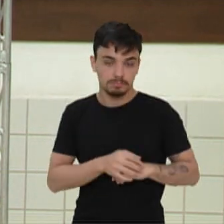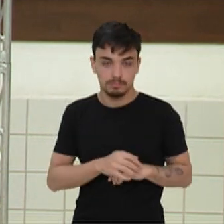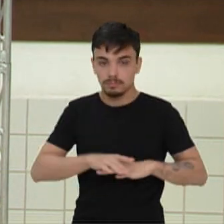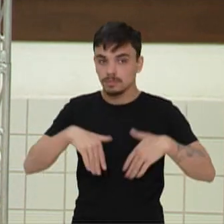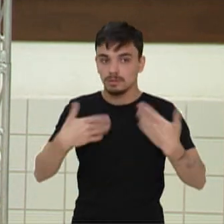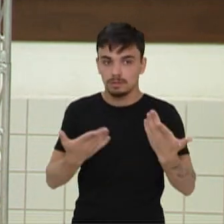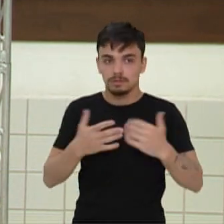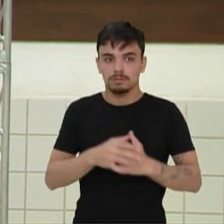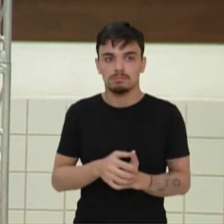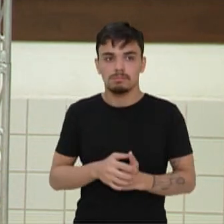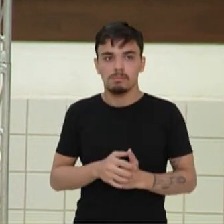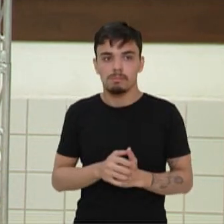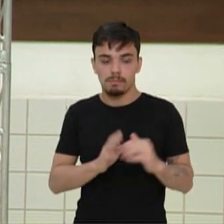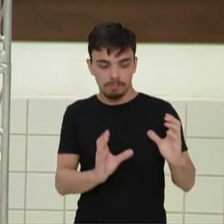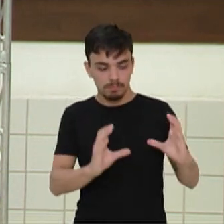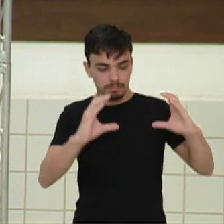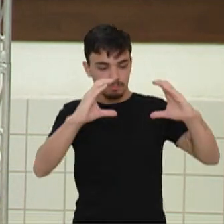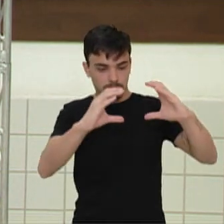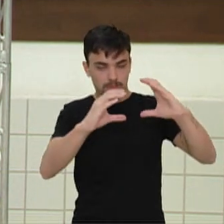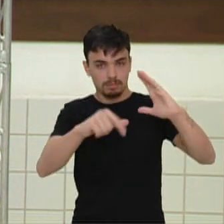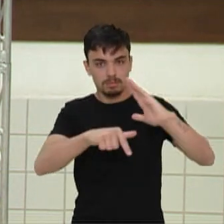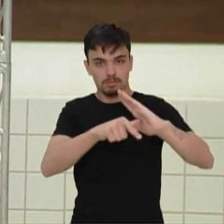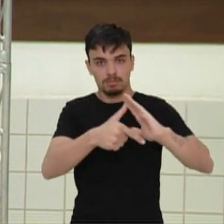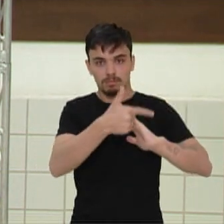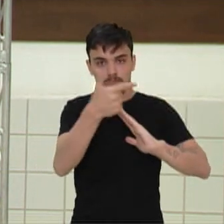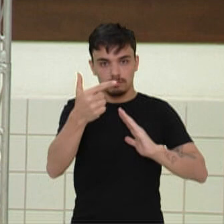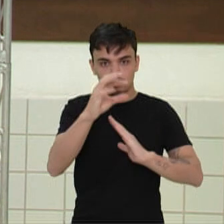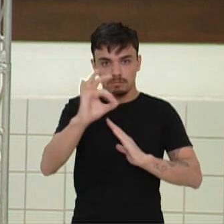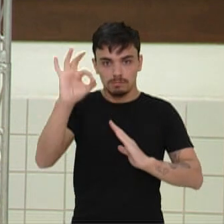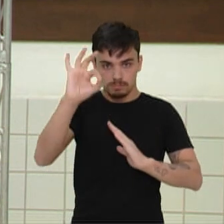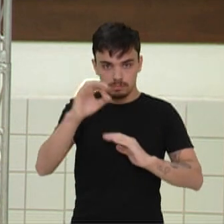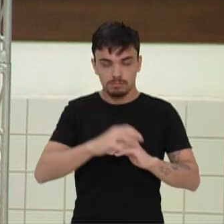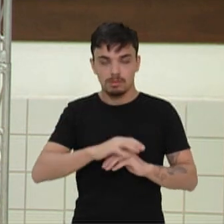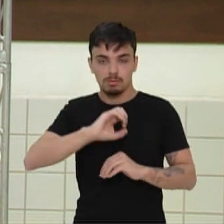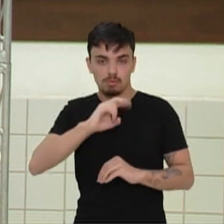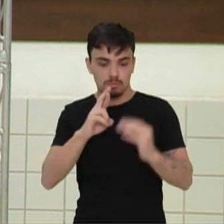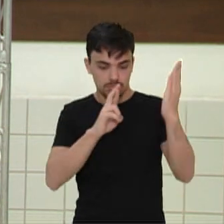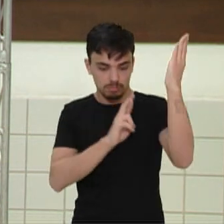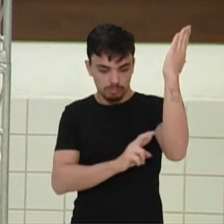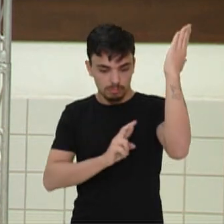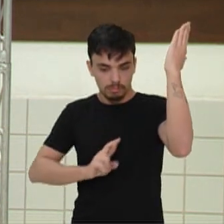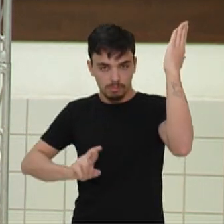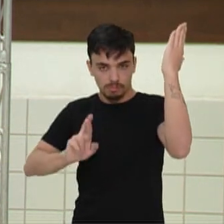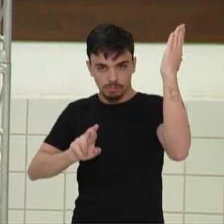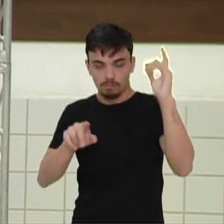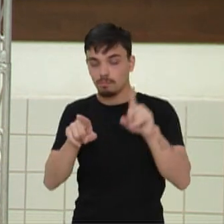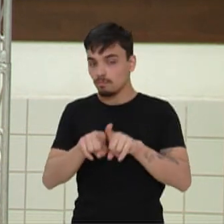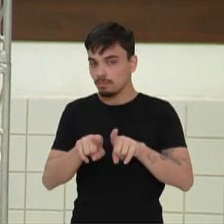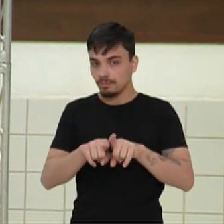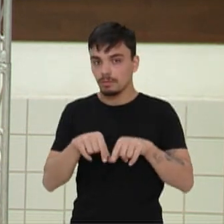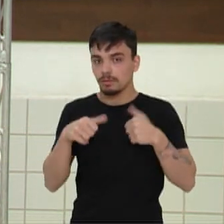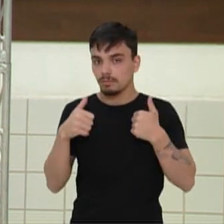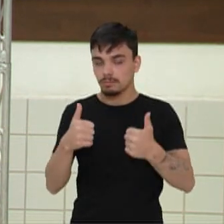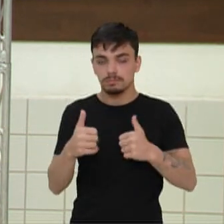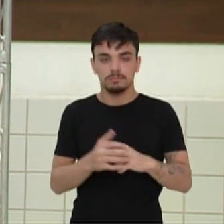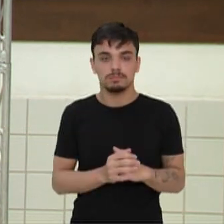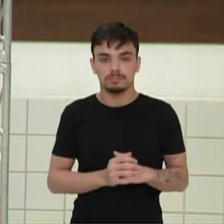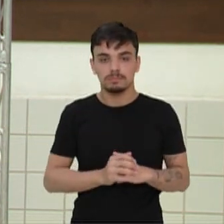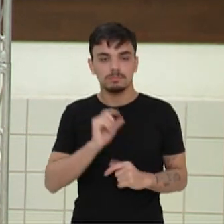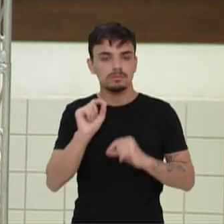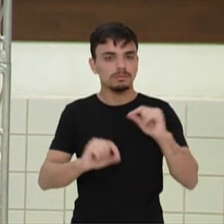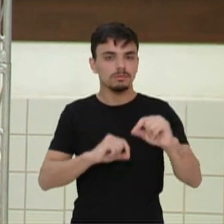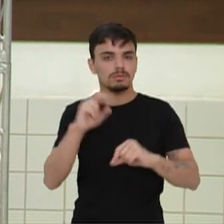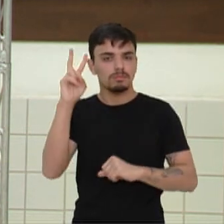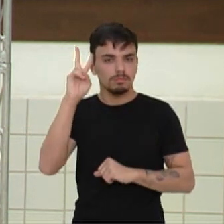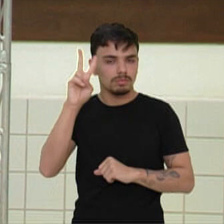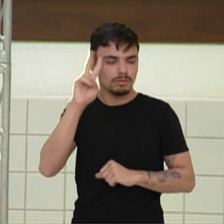zeros da função quadrática, né? Zeros ou raízes da função quadrática, né? E aí, pelo que eu me lembro, a gente tem